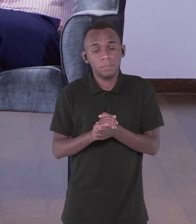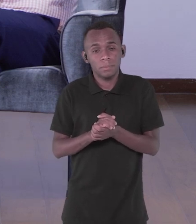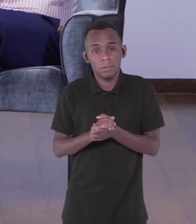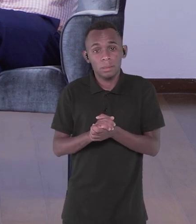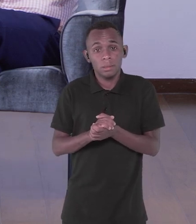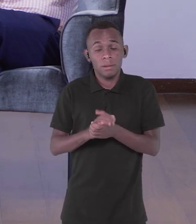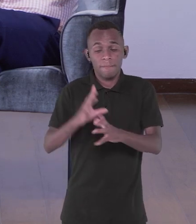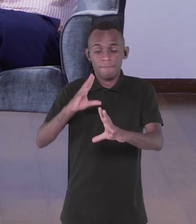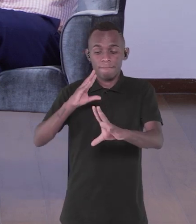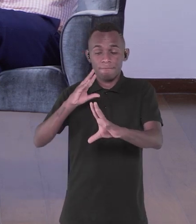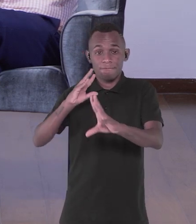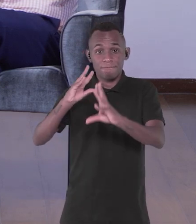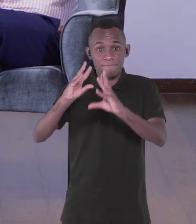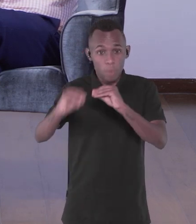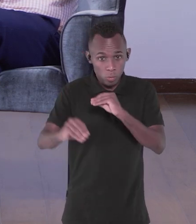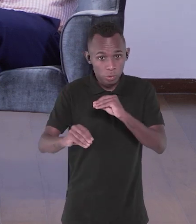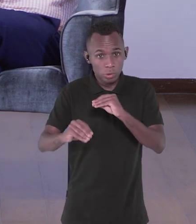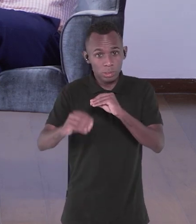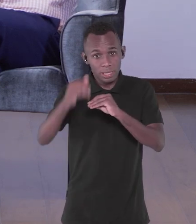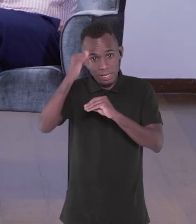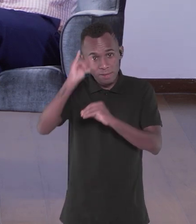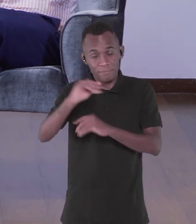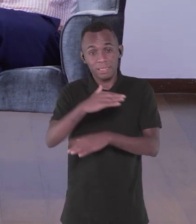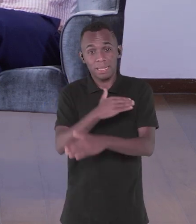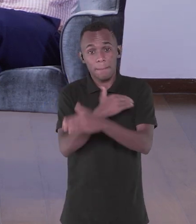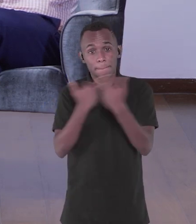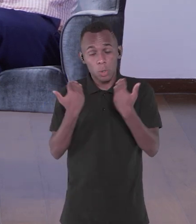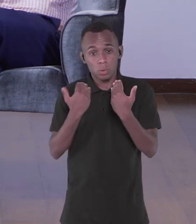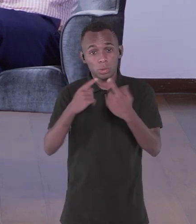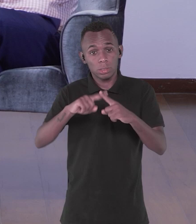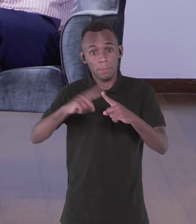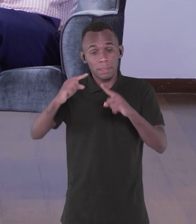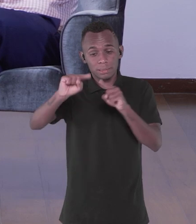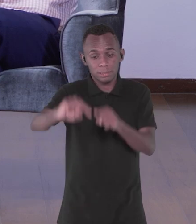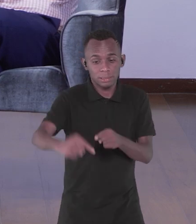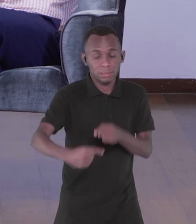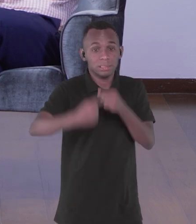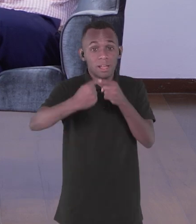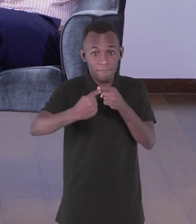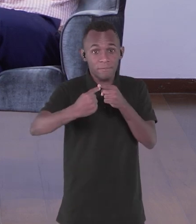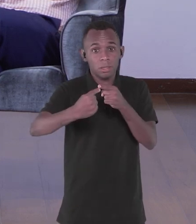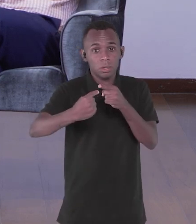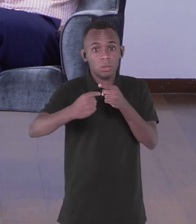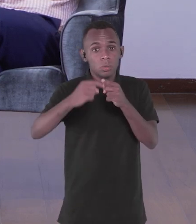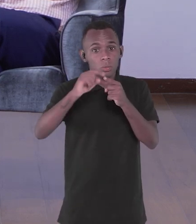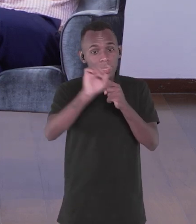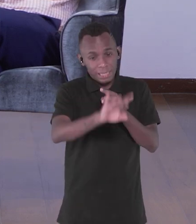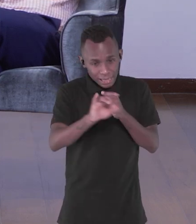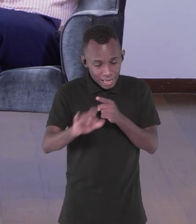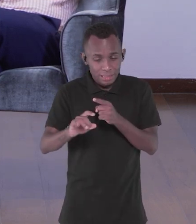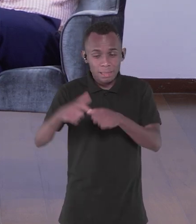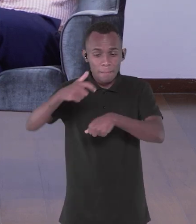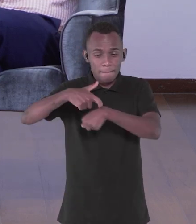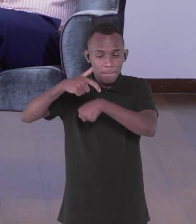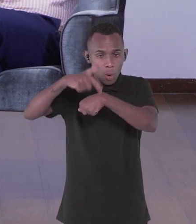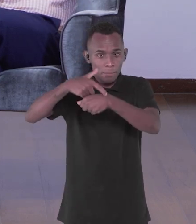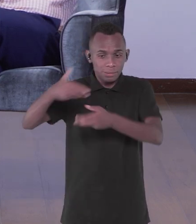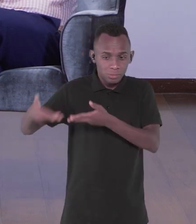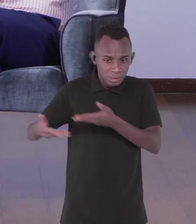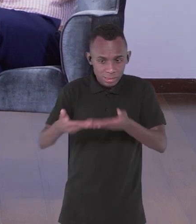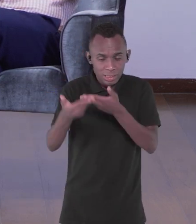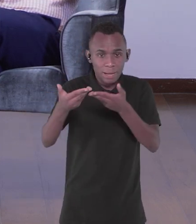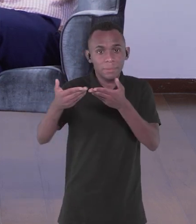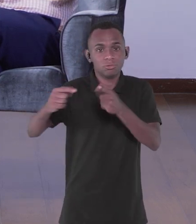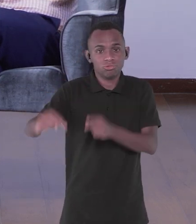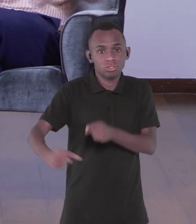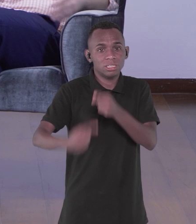ela foge da morte e ela se depara com a morte em cada etapa do caminho dela. E